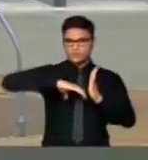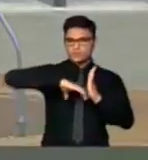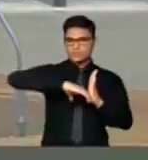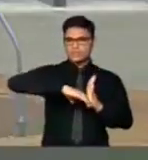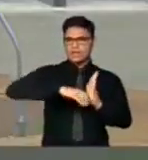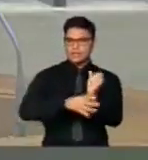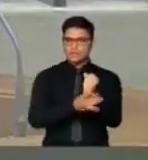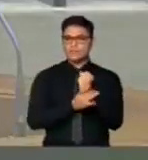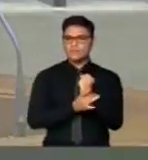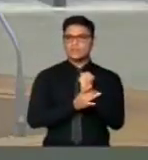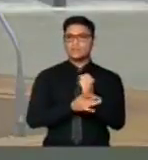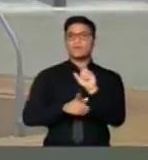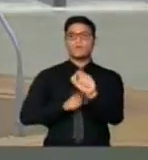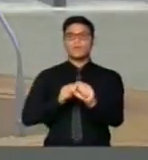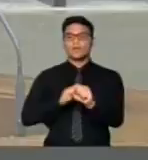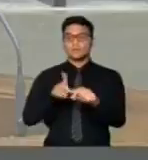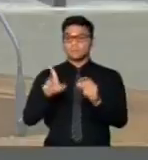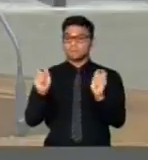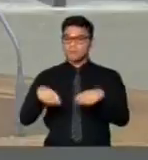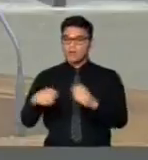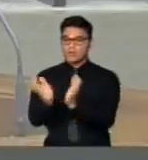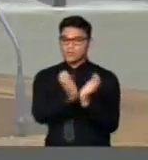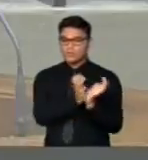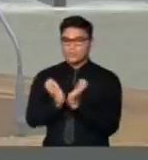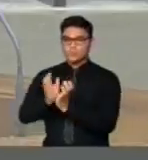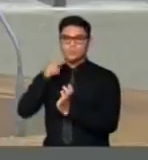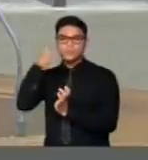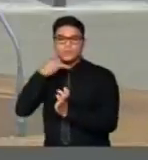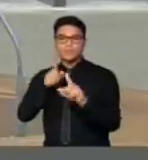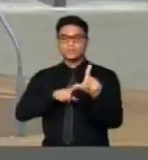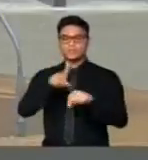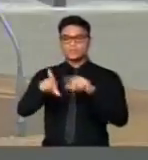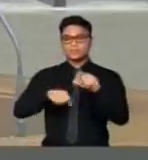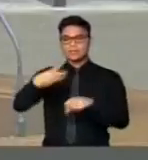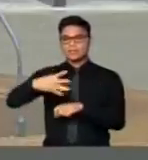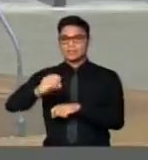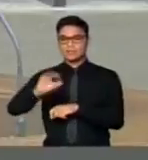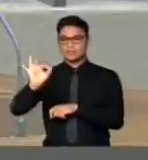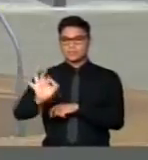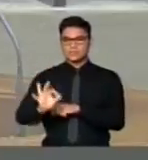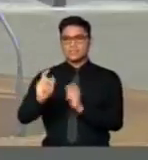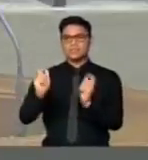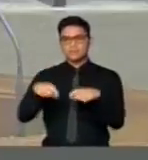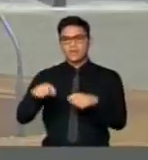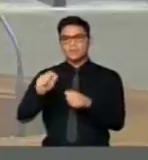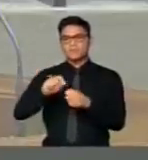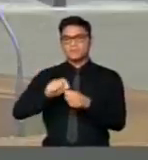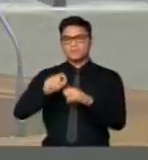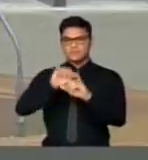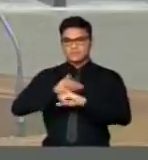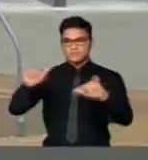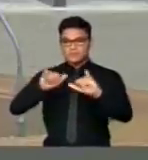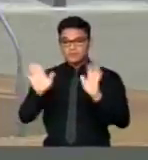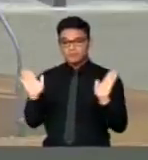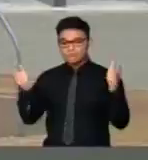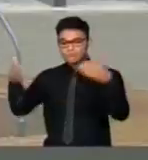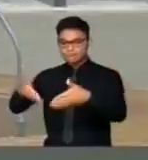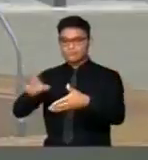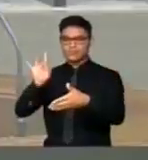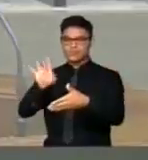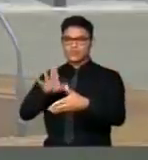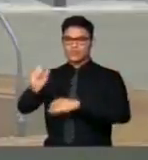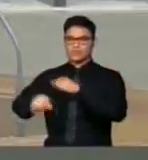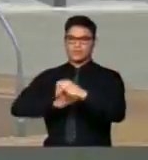aos partidos políticos que até 30% de seus candidatos façam campanhas eleitorais exclusivamente